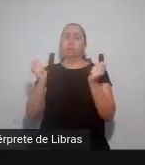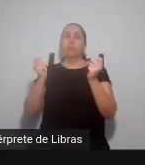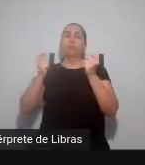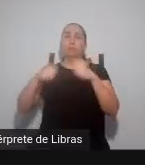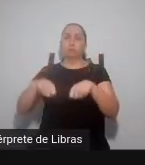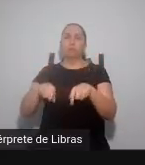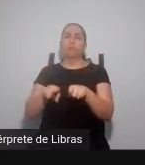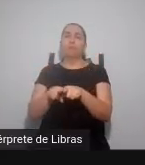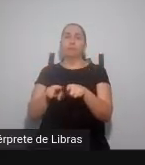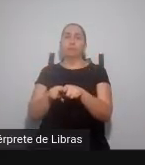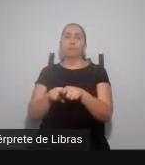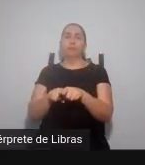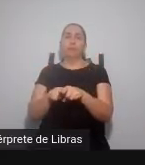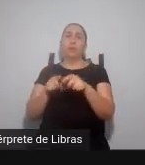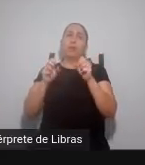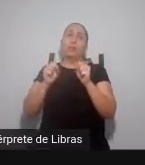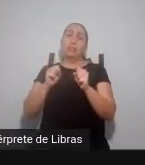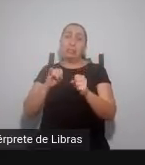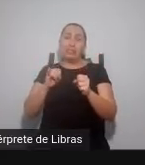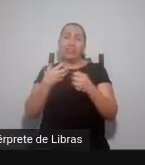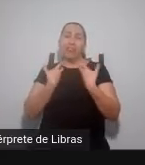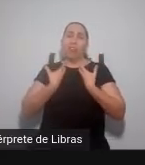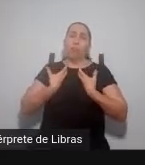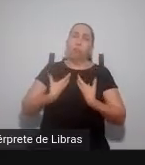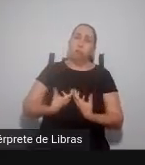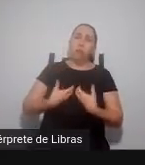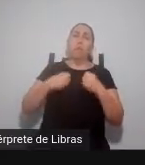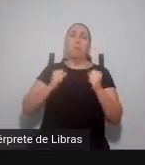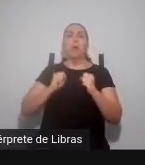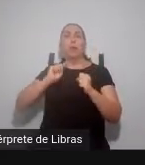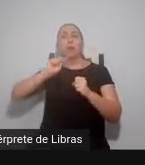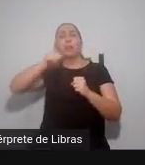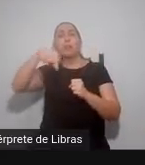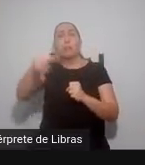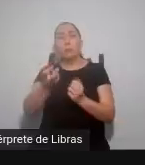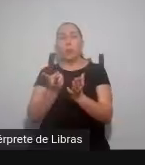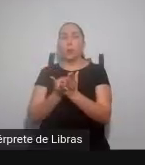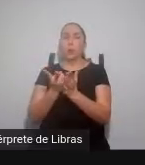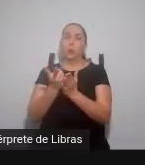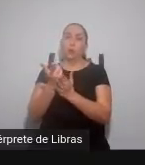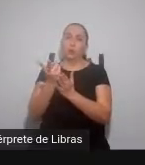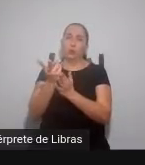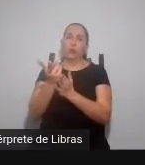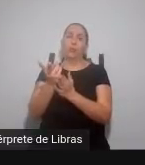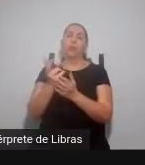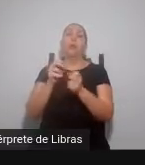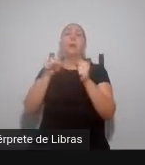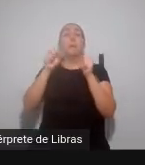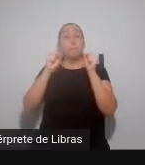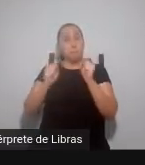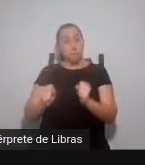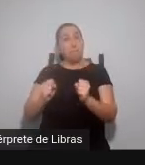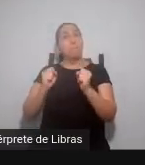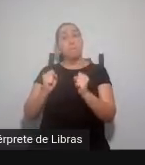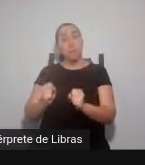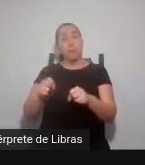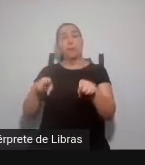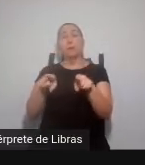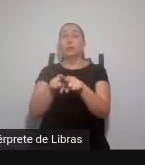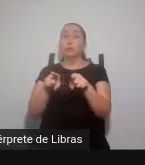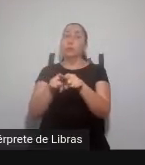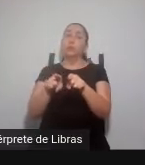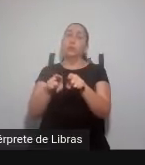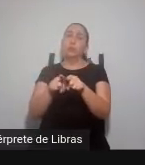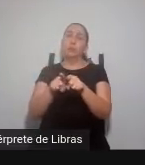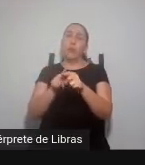terminar um outro momento, ou o próprio adulto pode terminar. Pode oferecer para as crianças o modelo do traçado dos